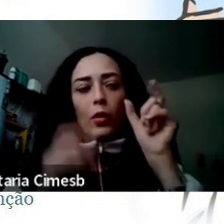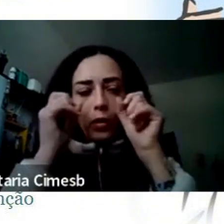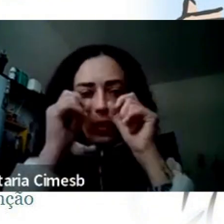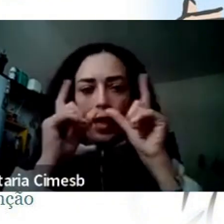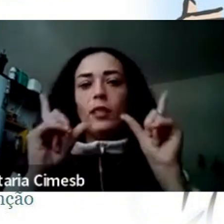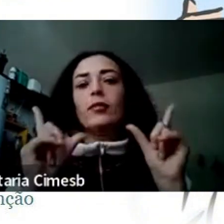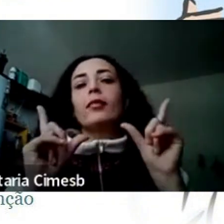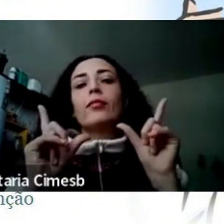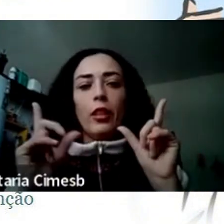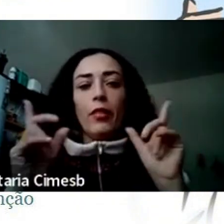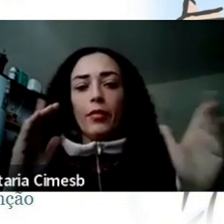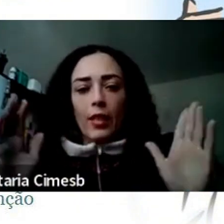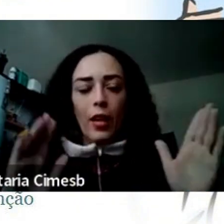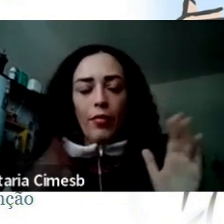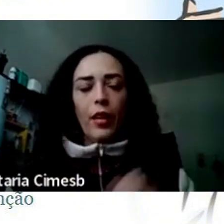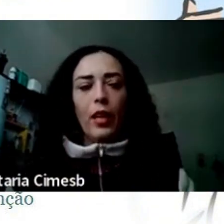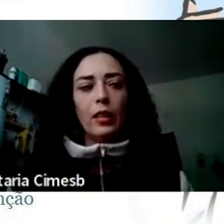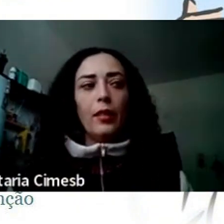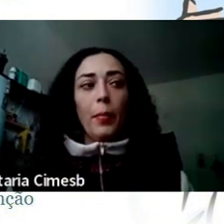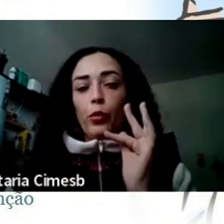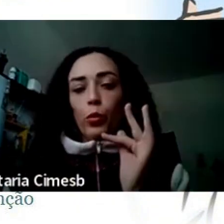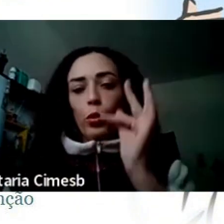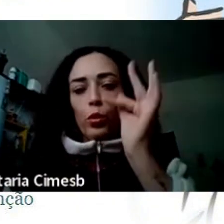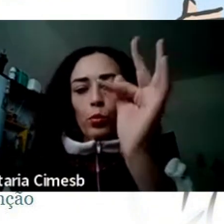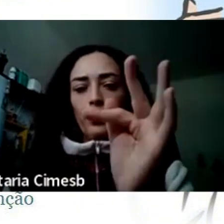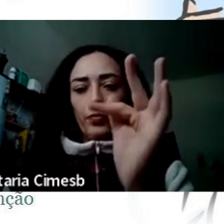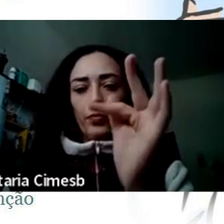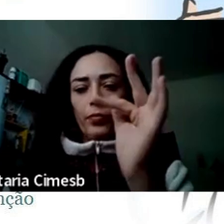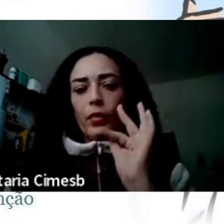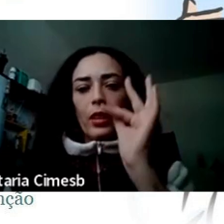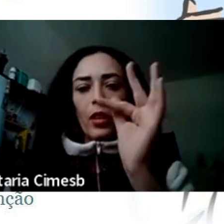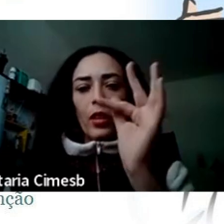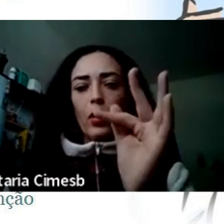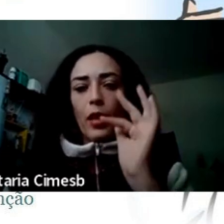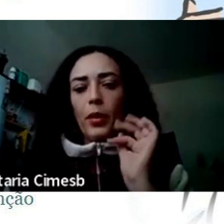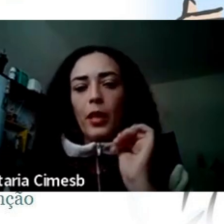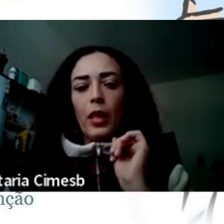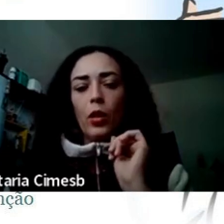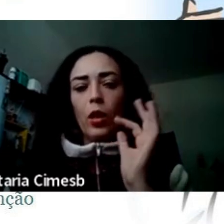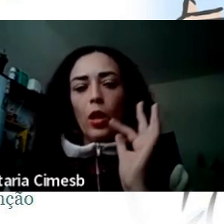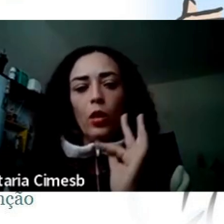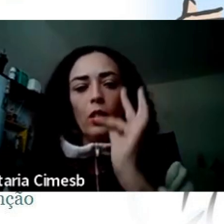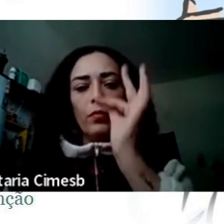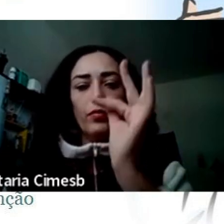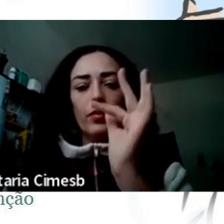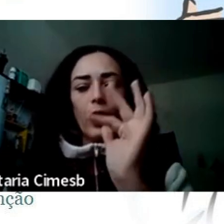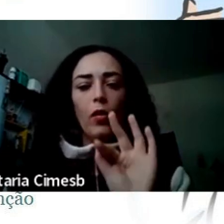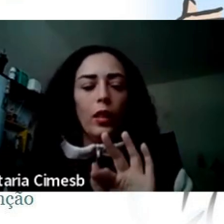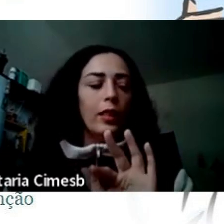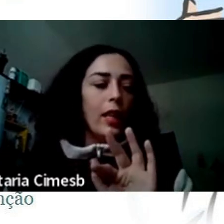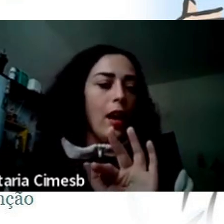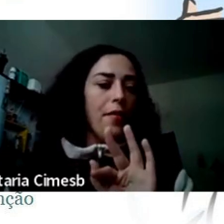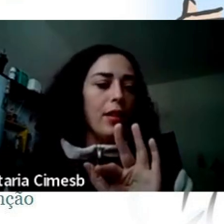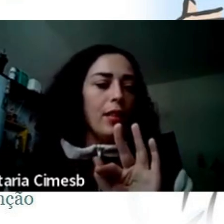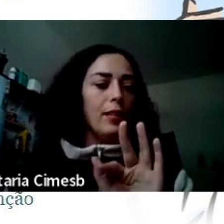Ontem, acordei. Então, ele já tem essa referência. Futuro. Então, eu sempre coloco, ó,